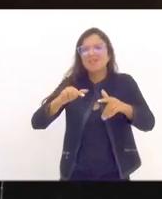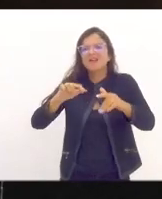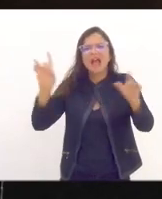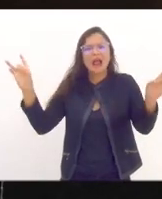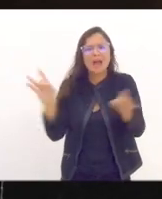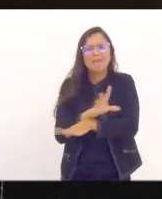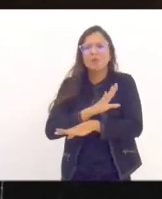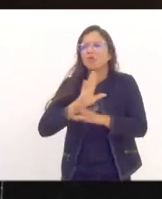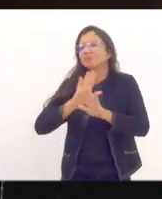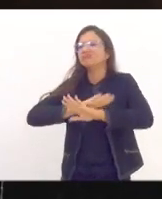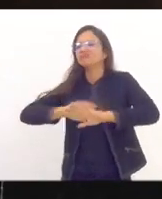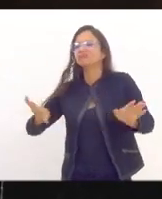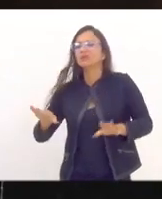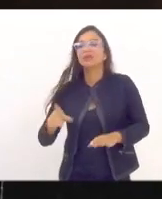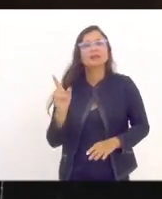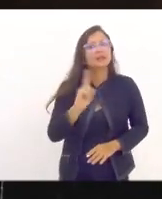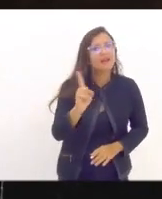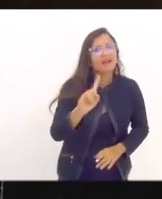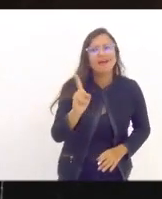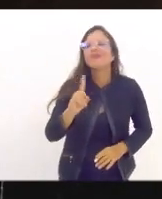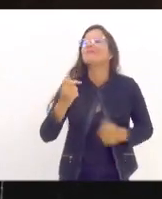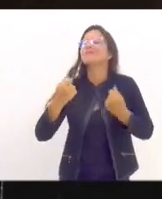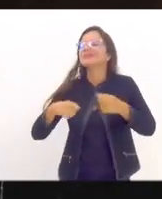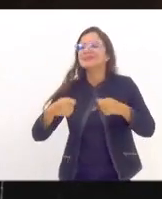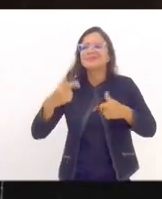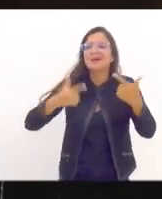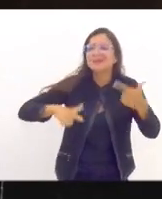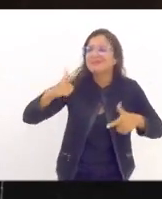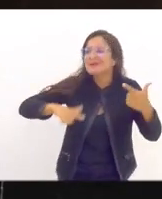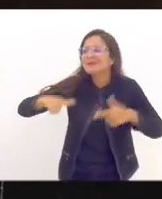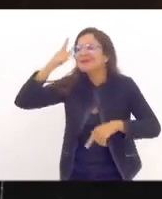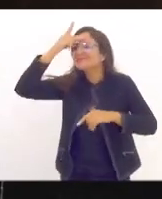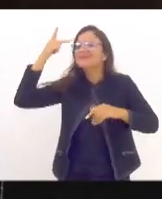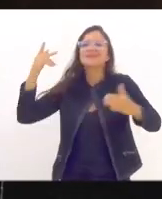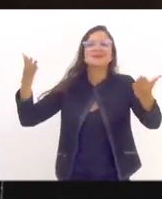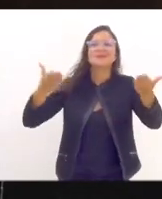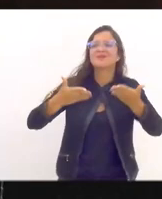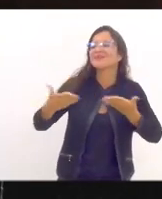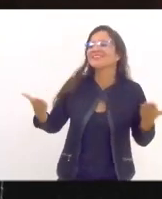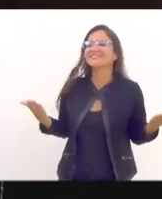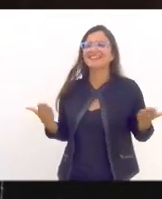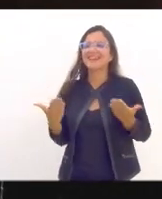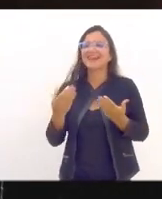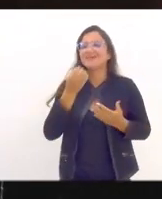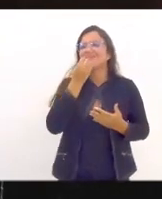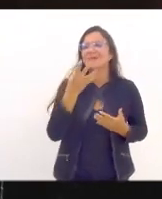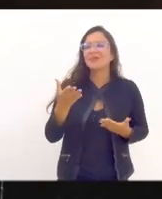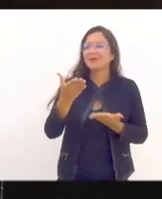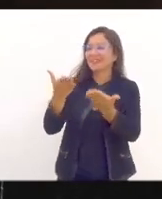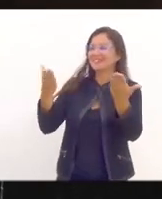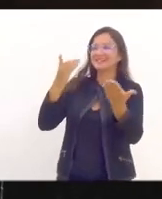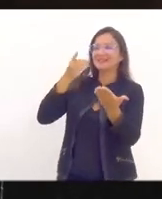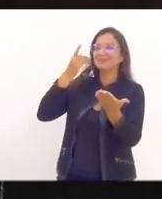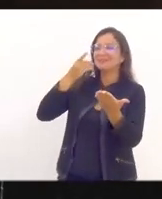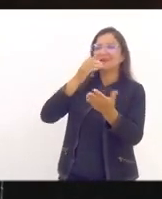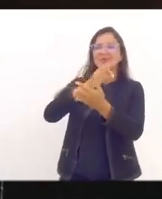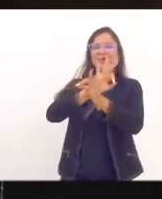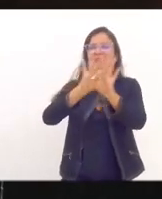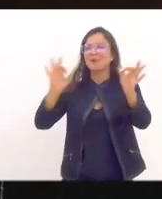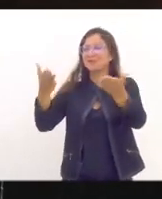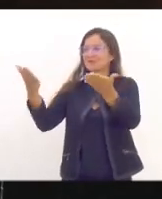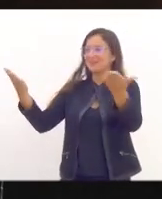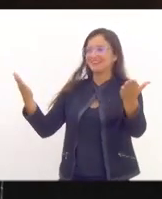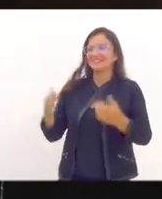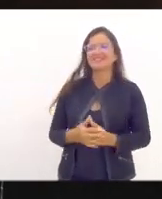que tem que ter muitos heliomares valdecks biancas adailtons Carlos Mickey longo guaxinim e manja